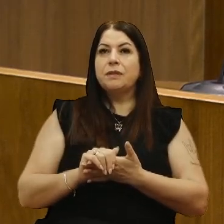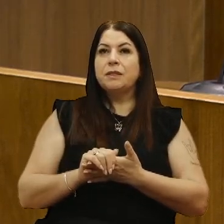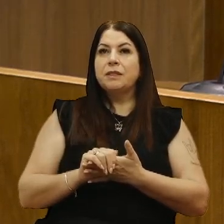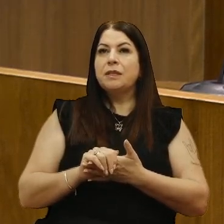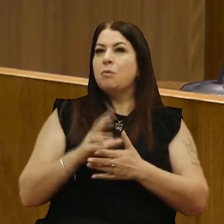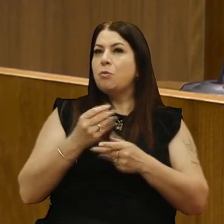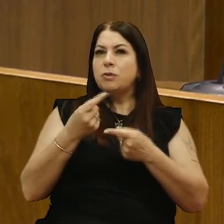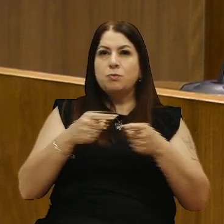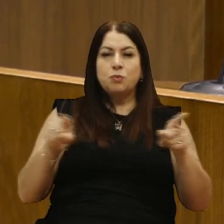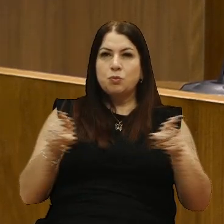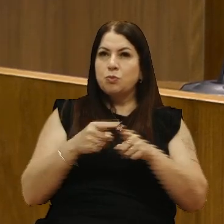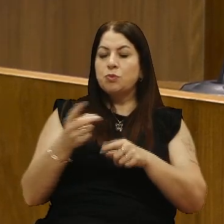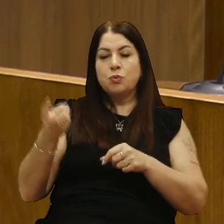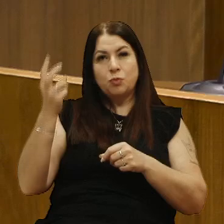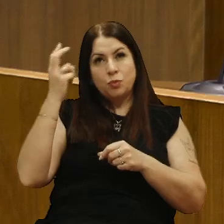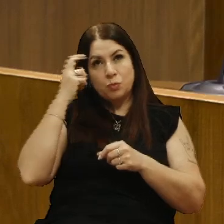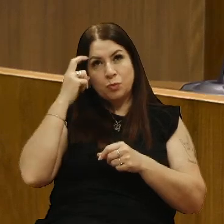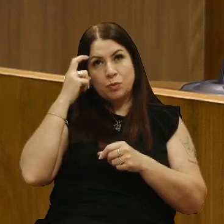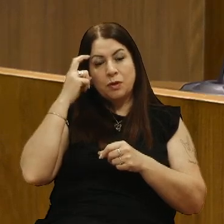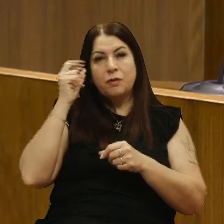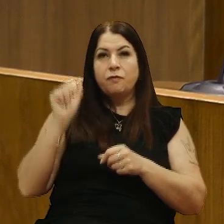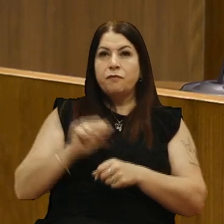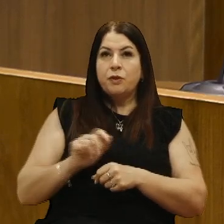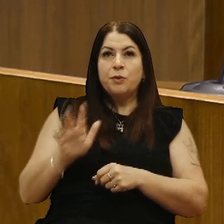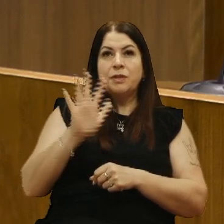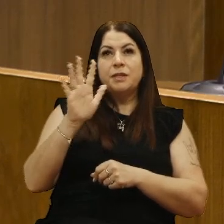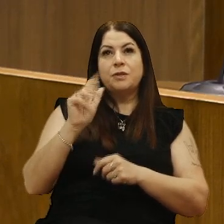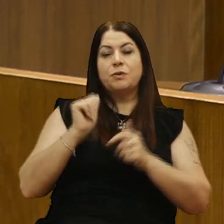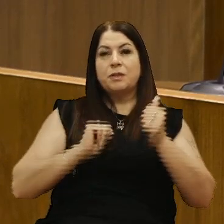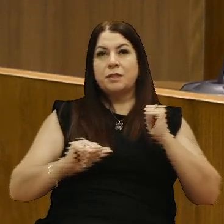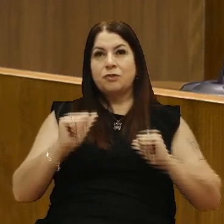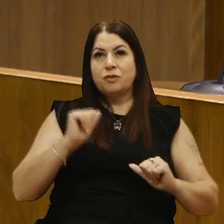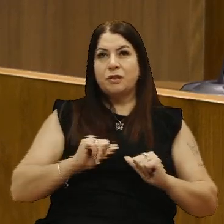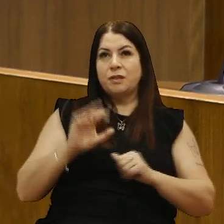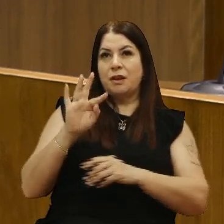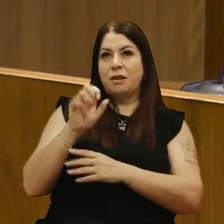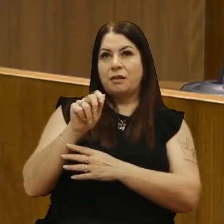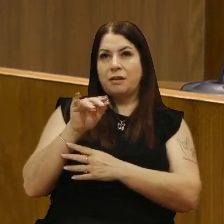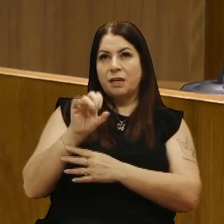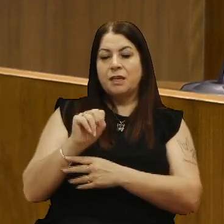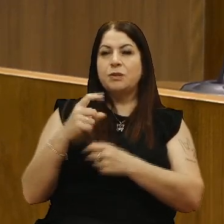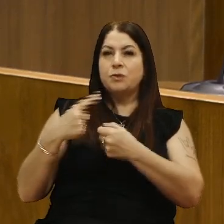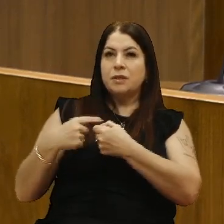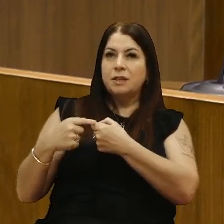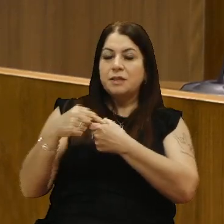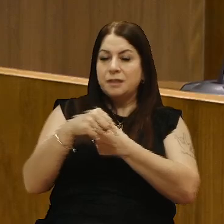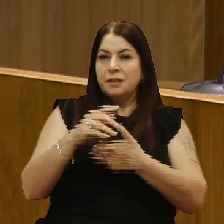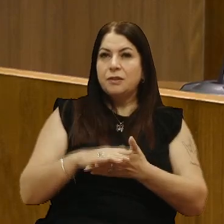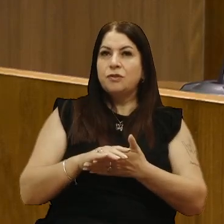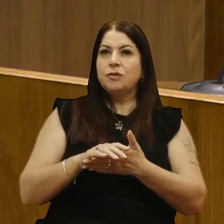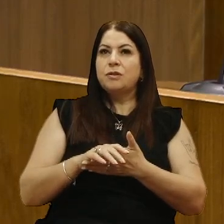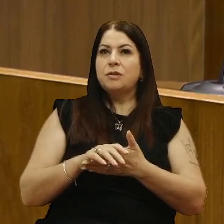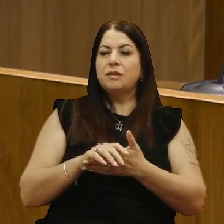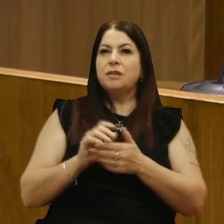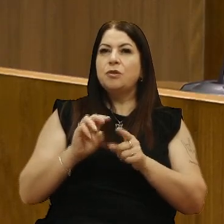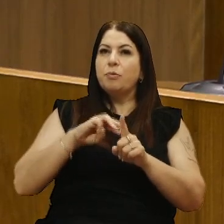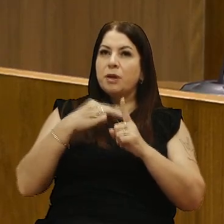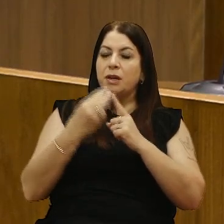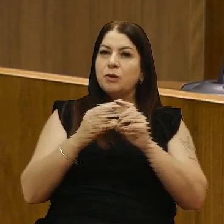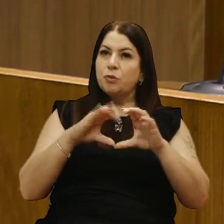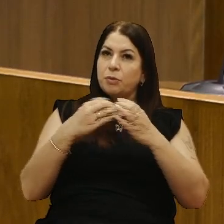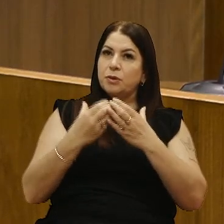atrações musicais e culturais, valorizando artistas e talentos da nossa cidade, mercado comunitário